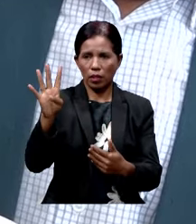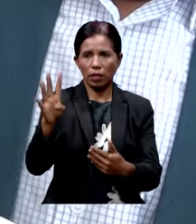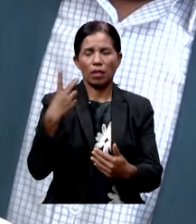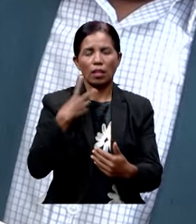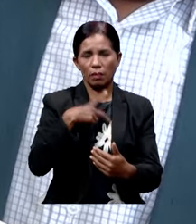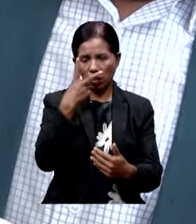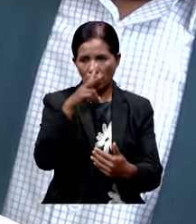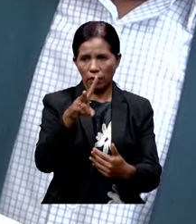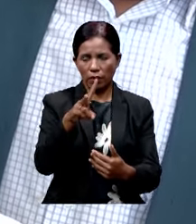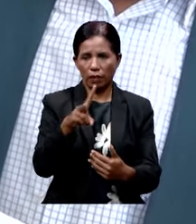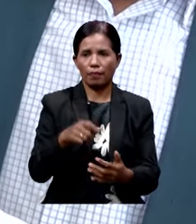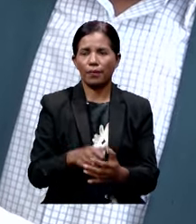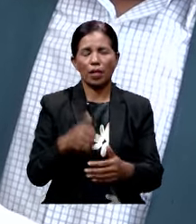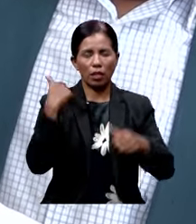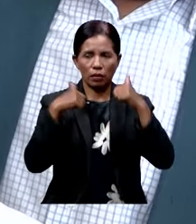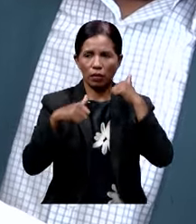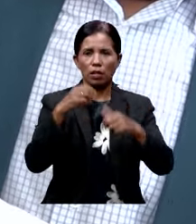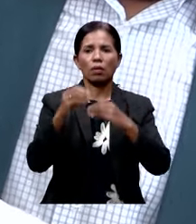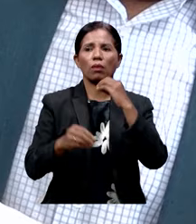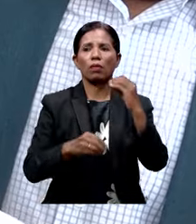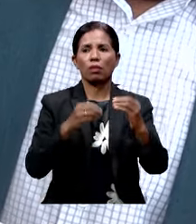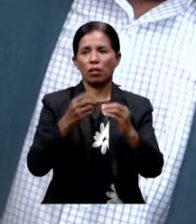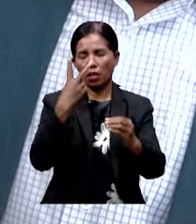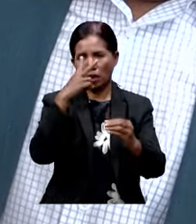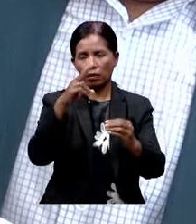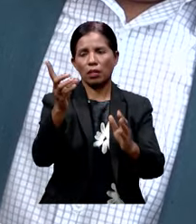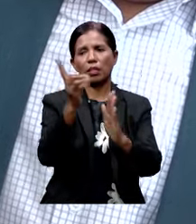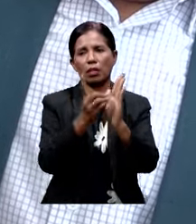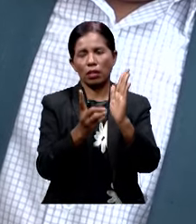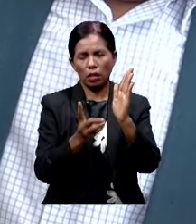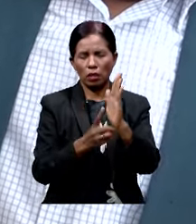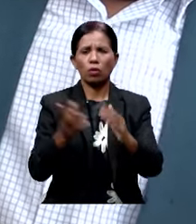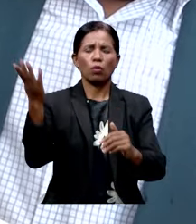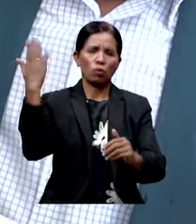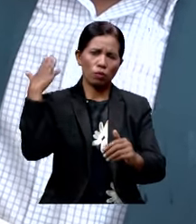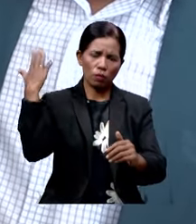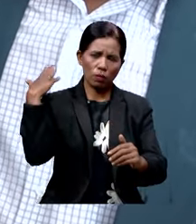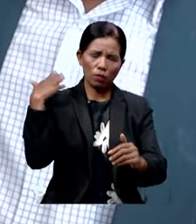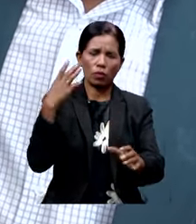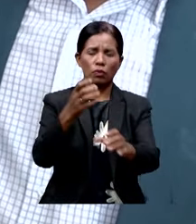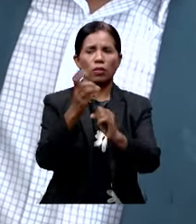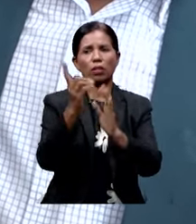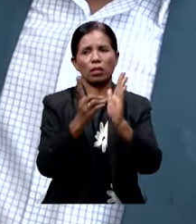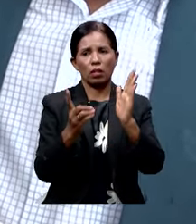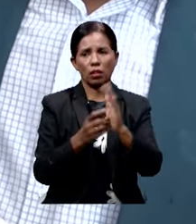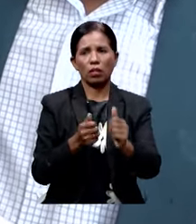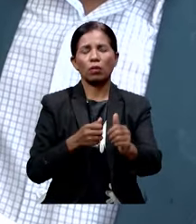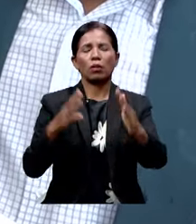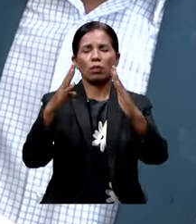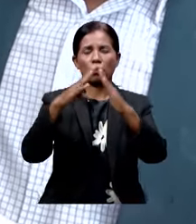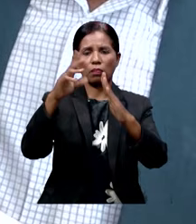haré atividade da conaba verificação ba dados nebe ulu kliu ba koto halo levantamento dados tu uma